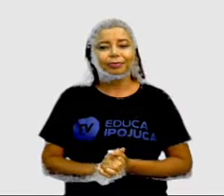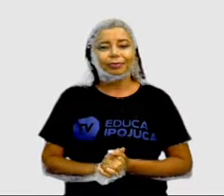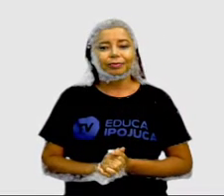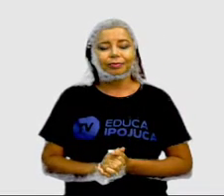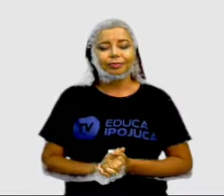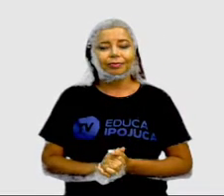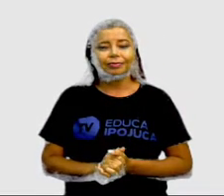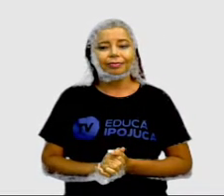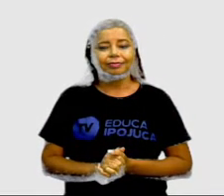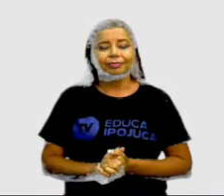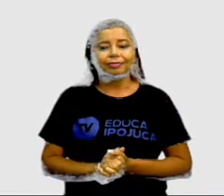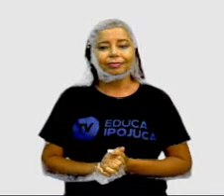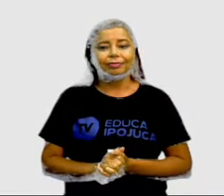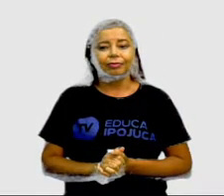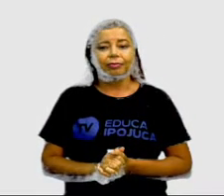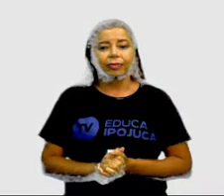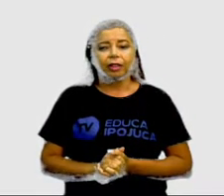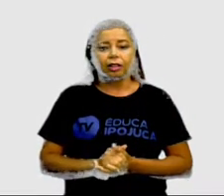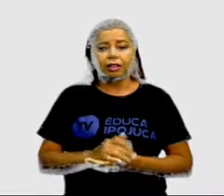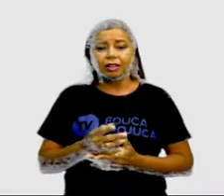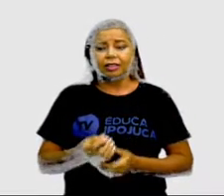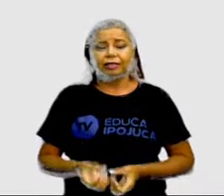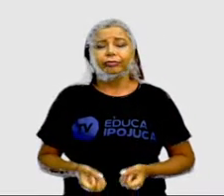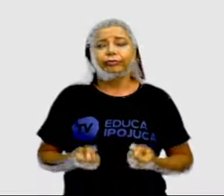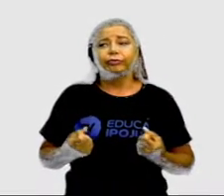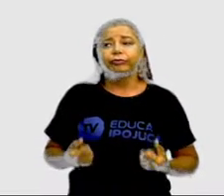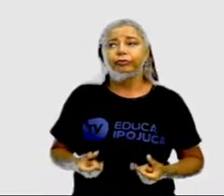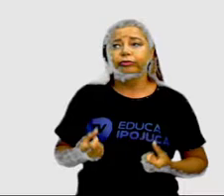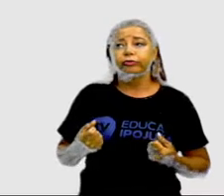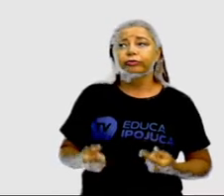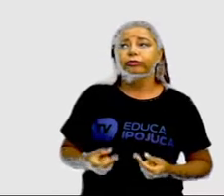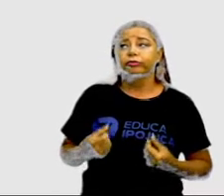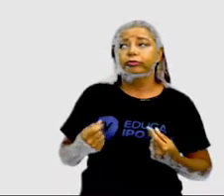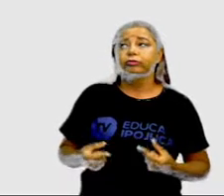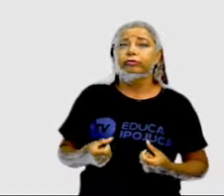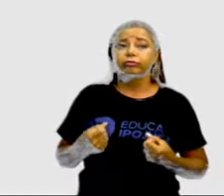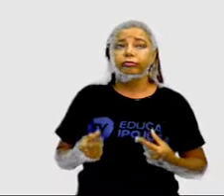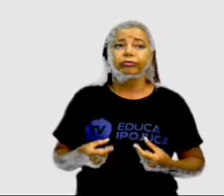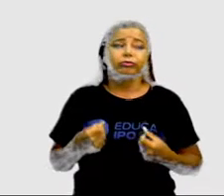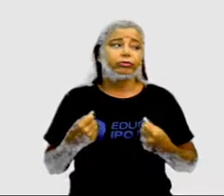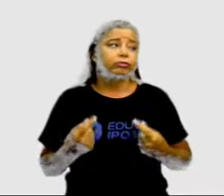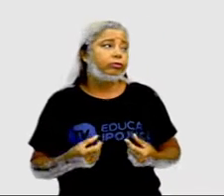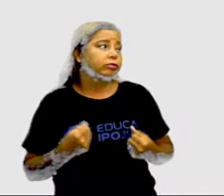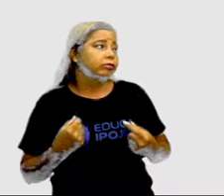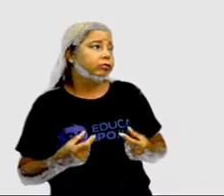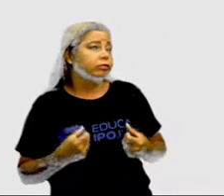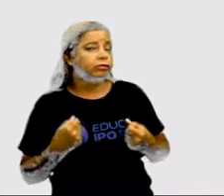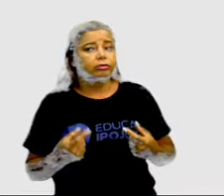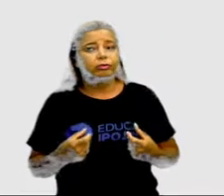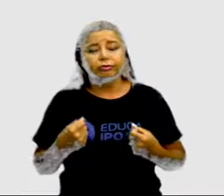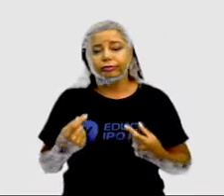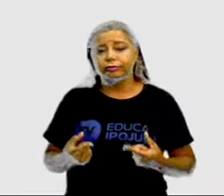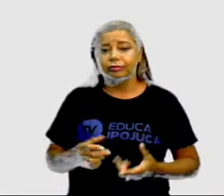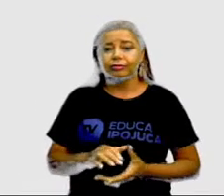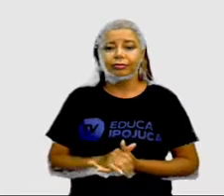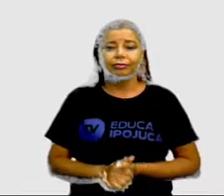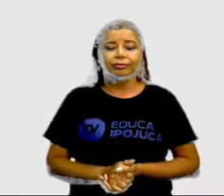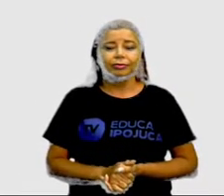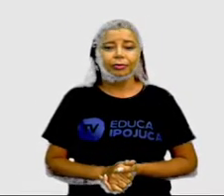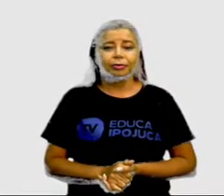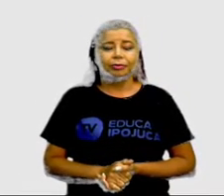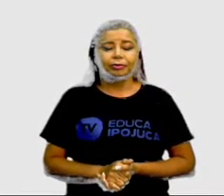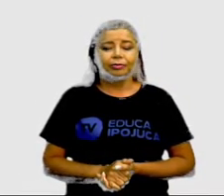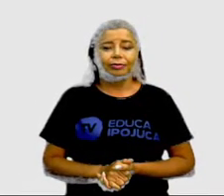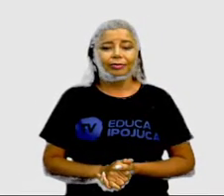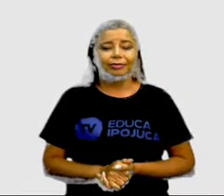temos o bored, que é entediado. Quando alguma coisa é muito chata, você fala que a coisa é bored. Nós temos aqui